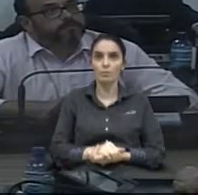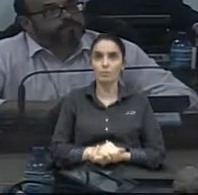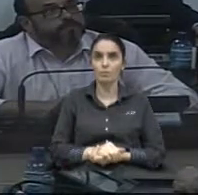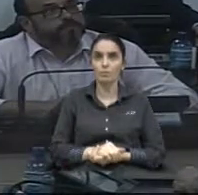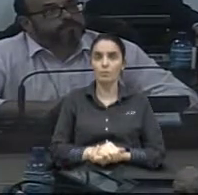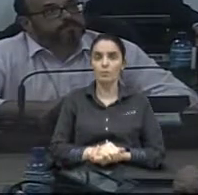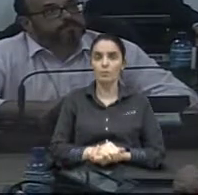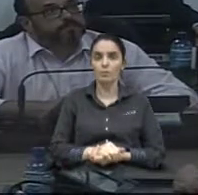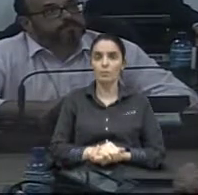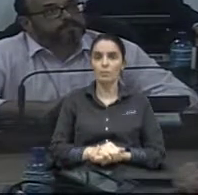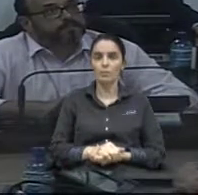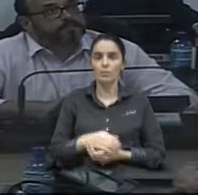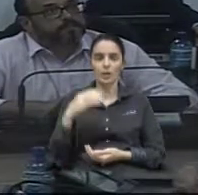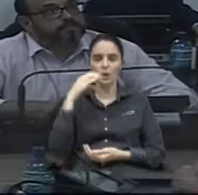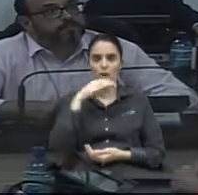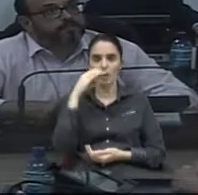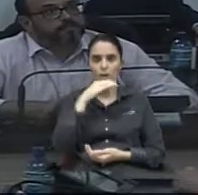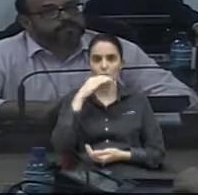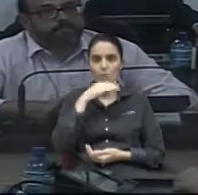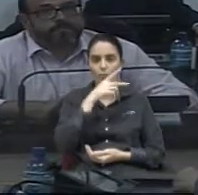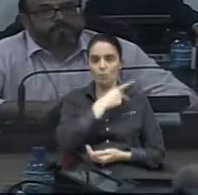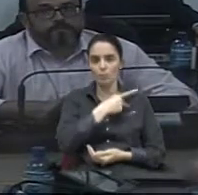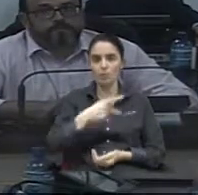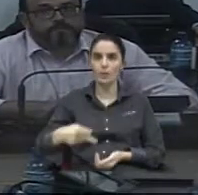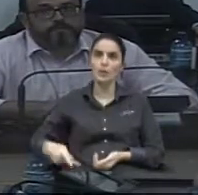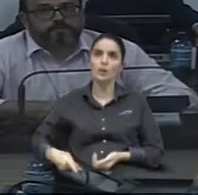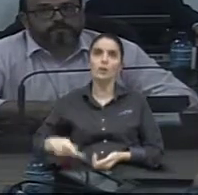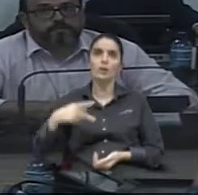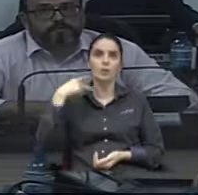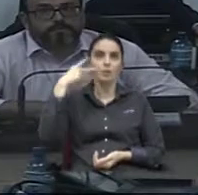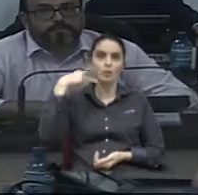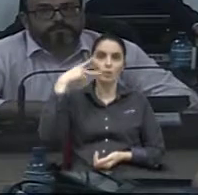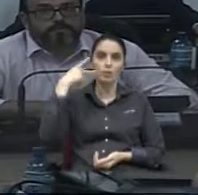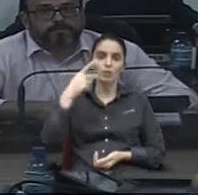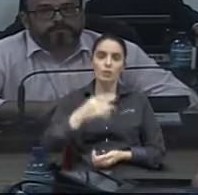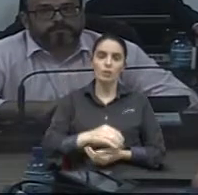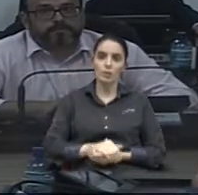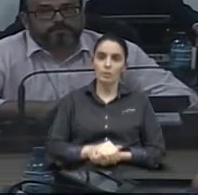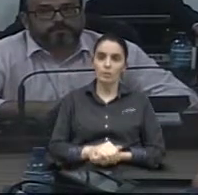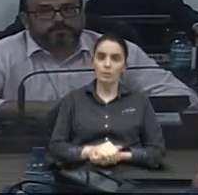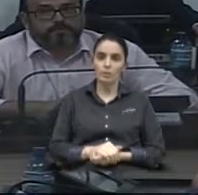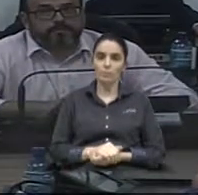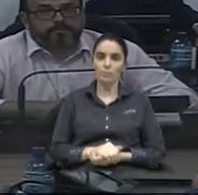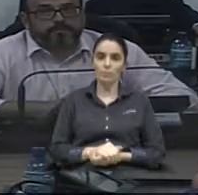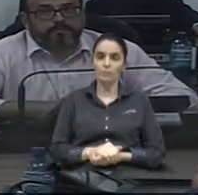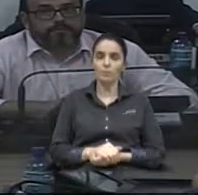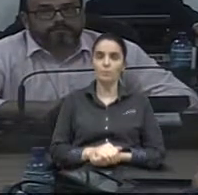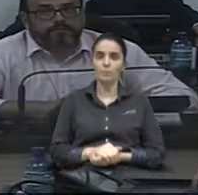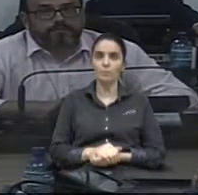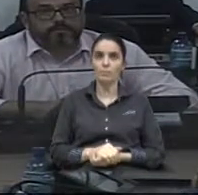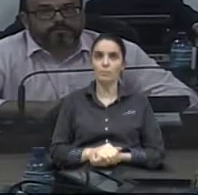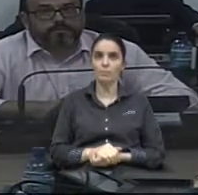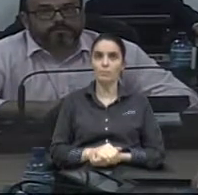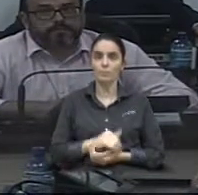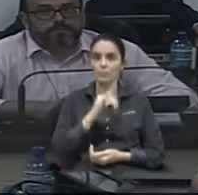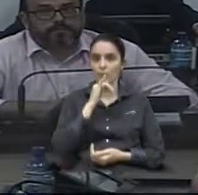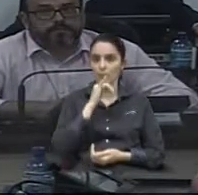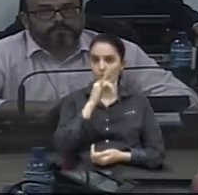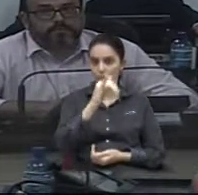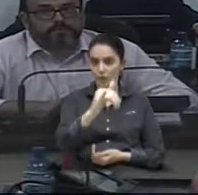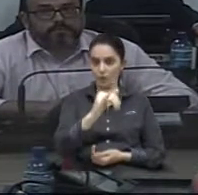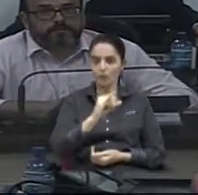Bem rapidamente, senhor presidente, nobres pares, eu quero compartilhar de uma